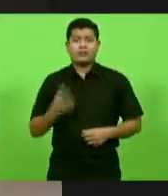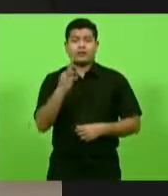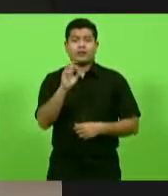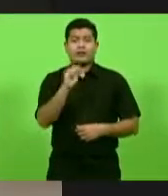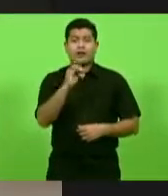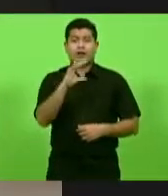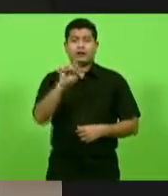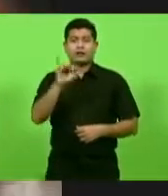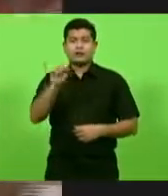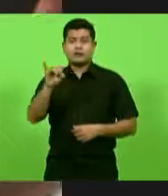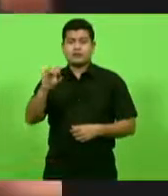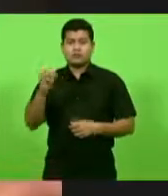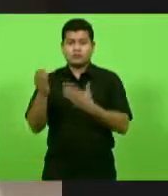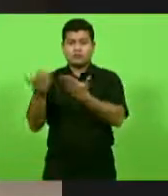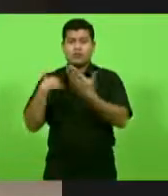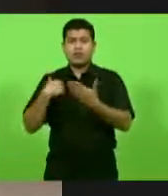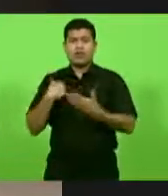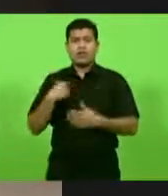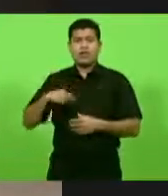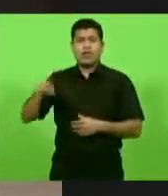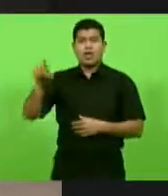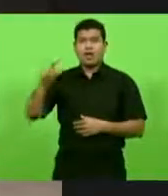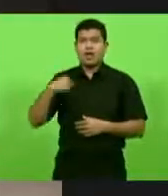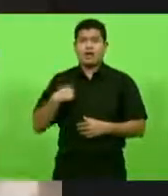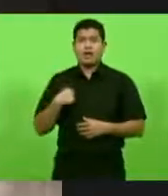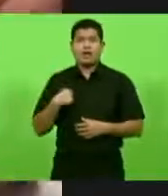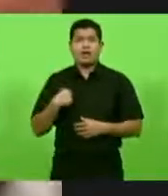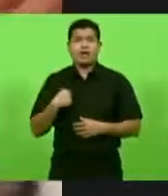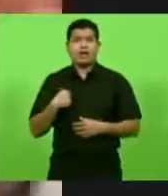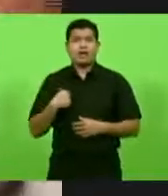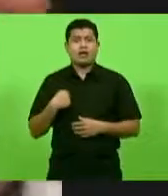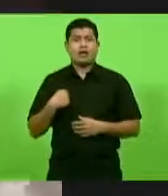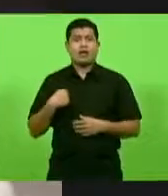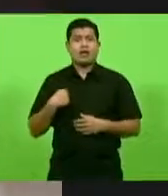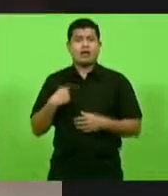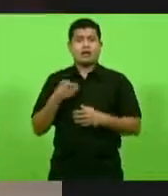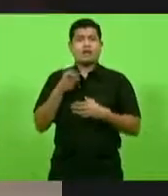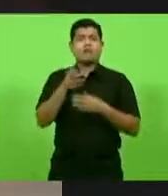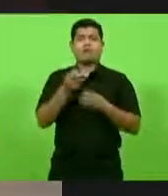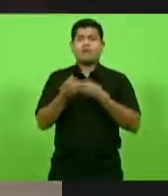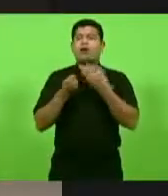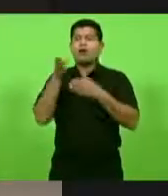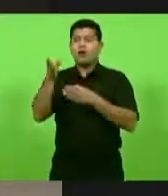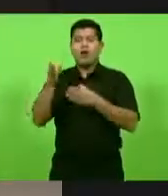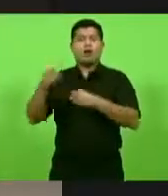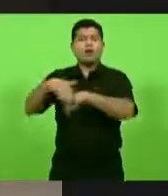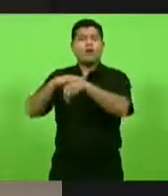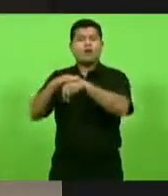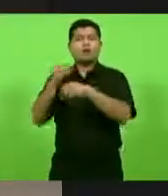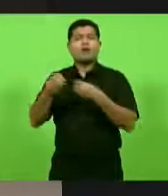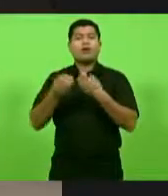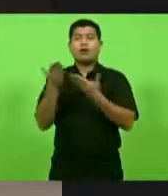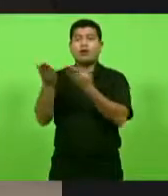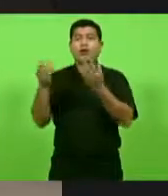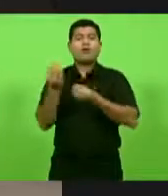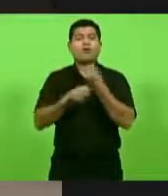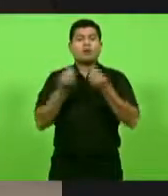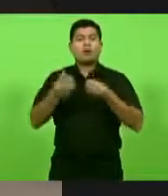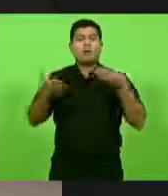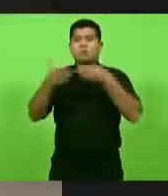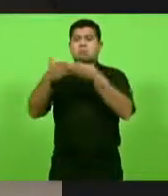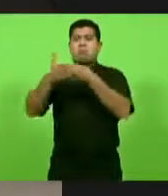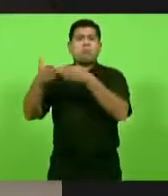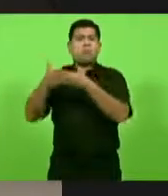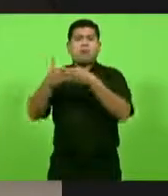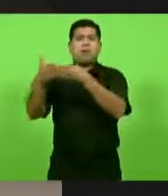obra federal, ele não achou porta. Não tem porta em Brasília para colocar dinheiro